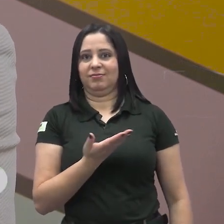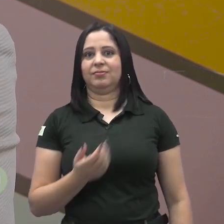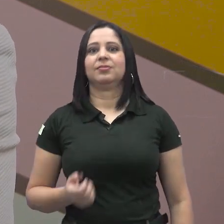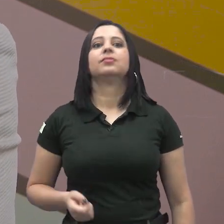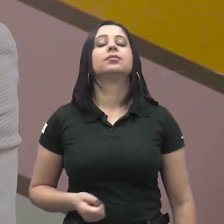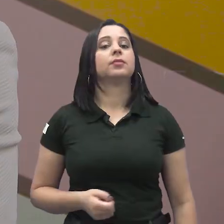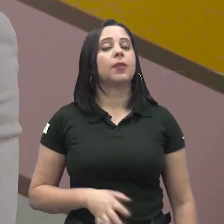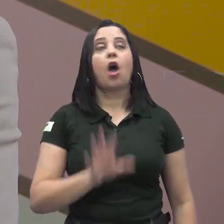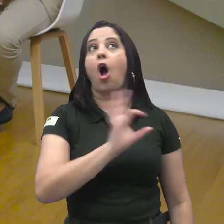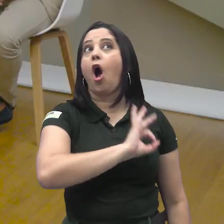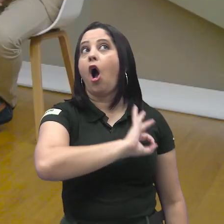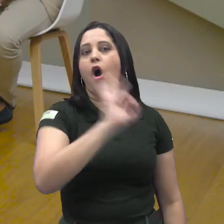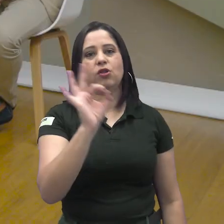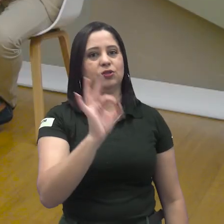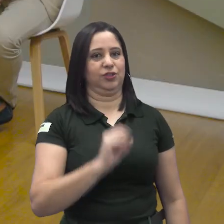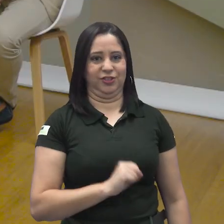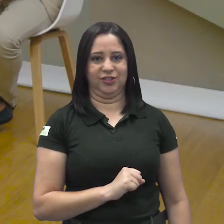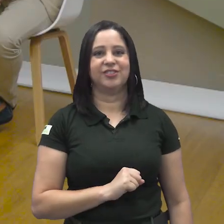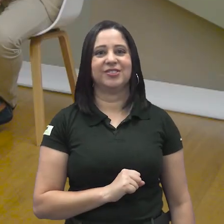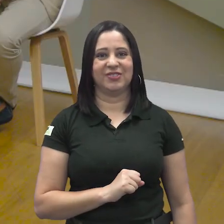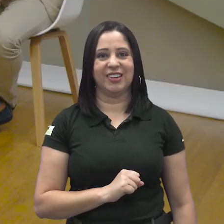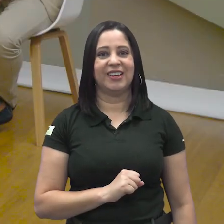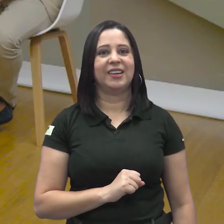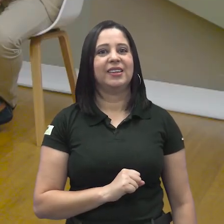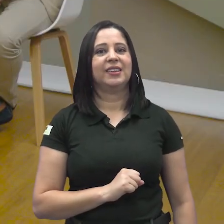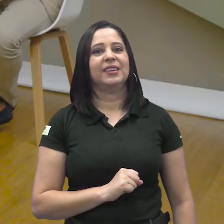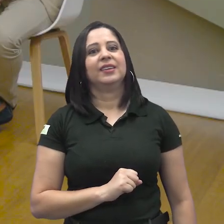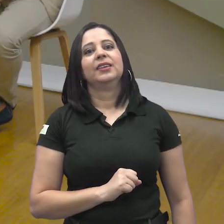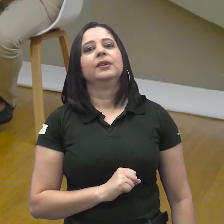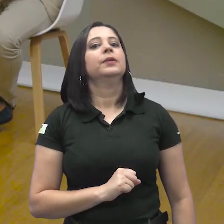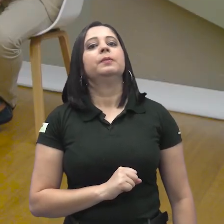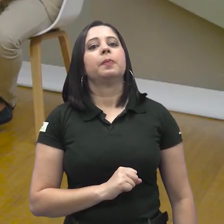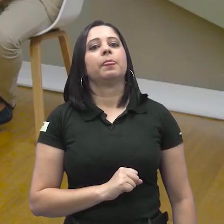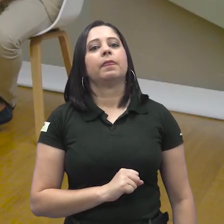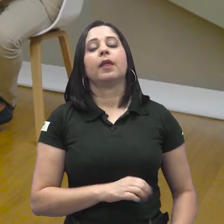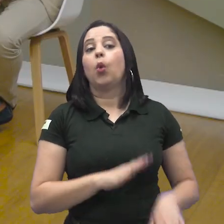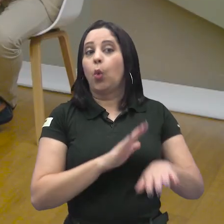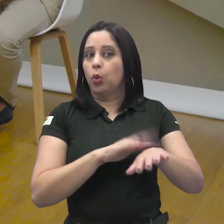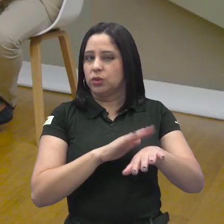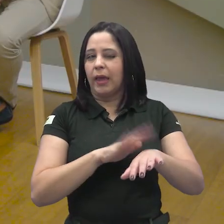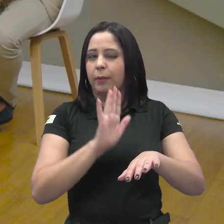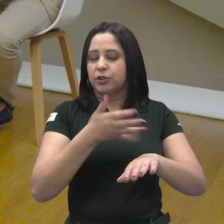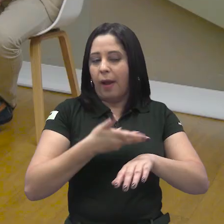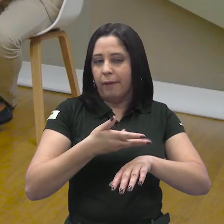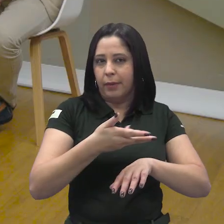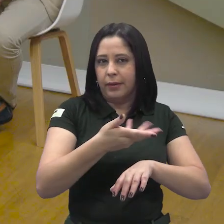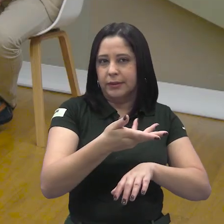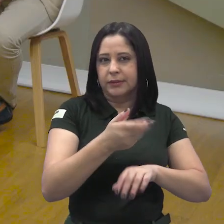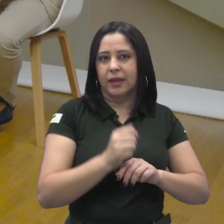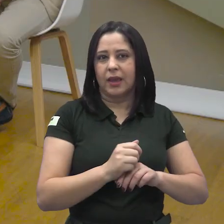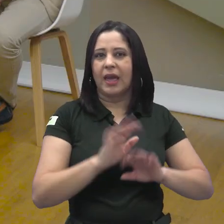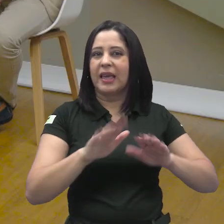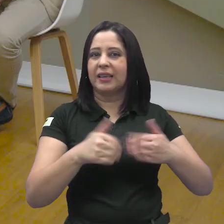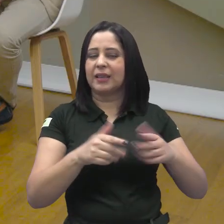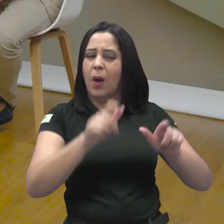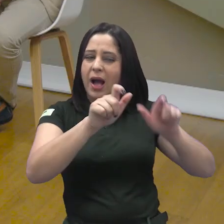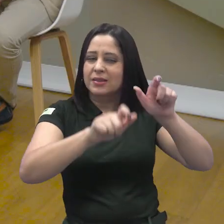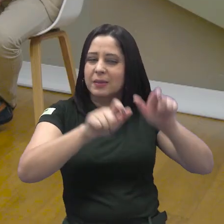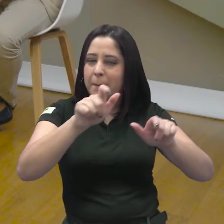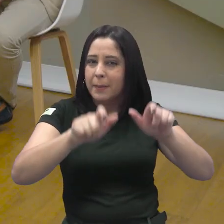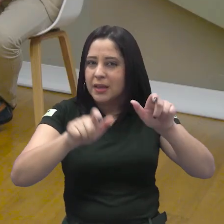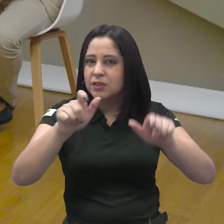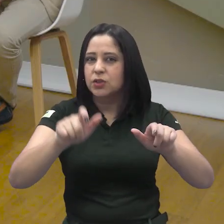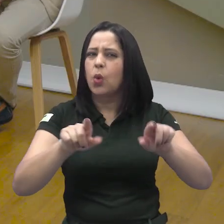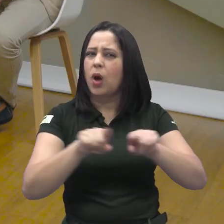entende? Ai, que ótima notícia para a gente encerrar o bloco, doutor. Agora, já deu nosso tempo aqui, mas não serve só para os jovens, né? As pessoas não tão jovens